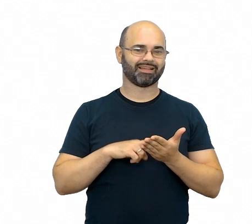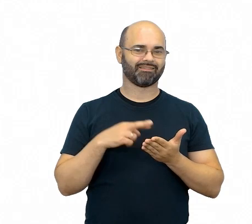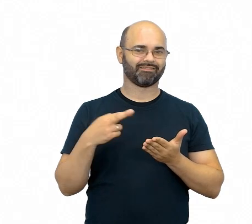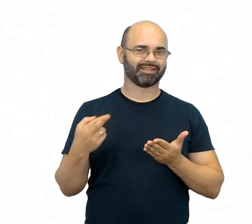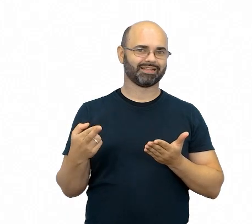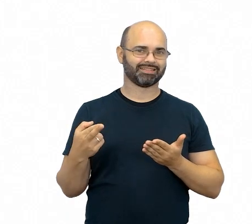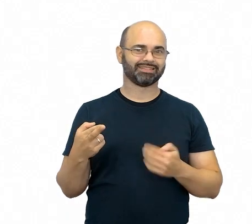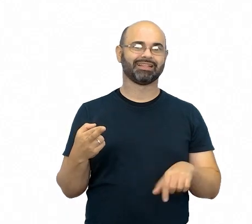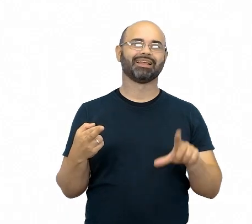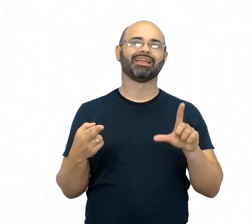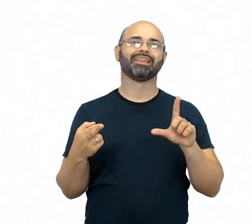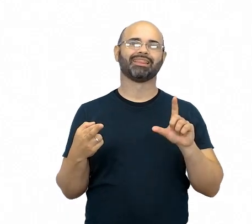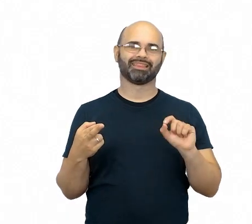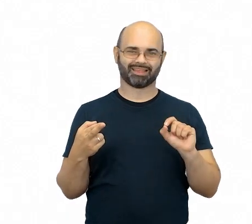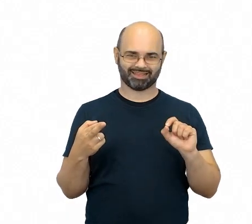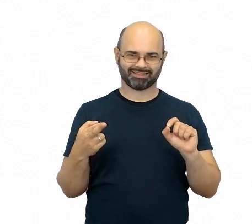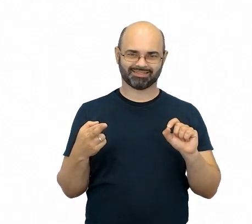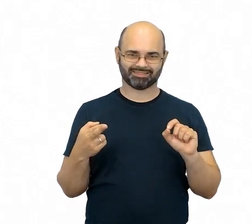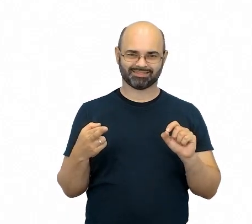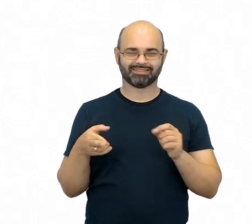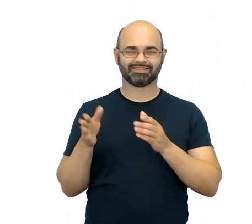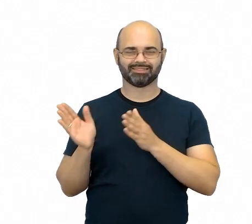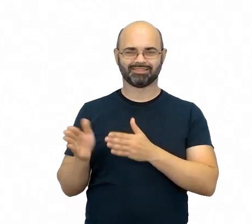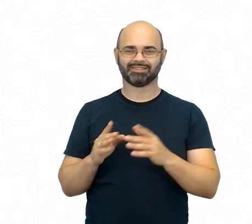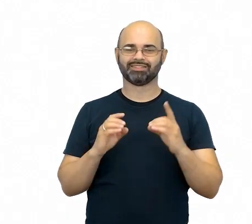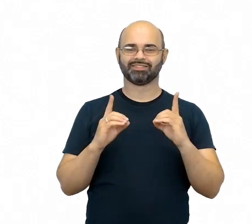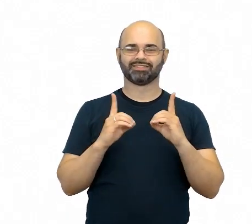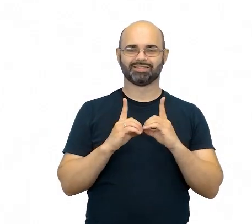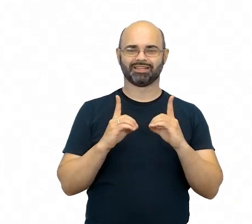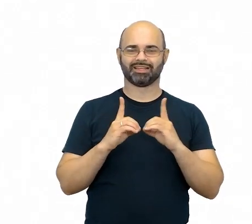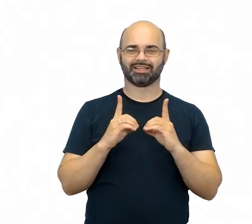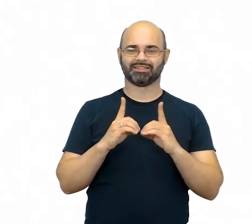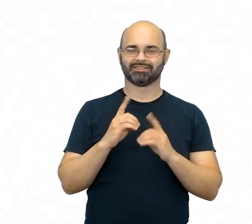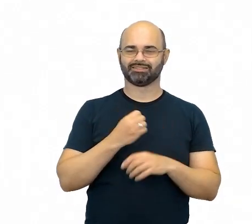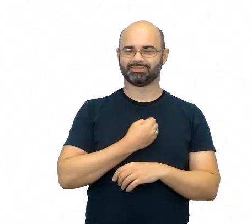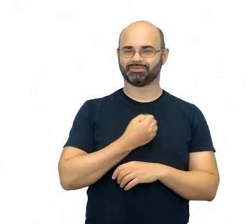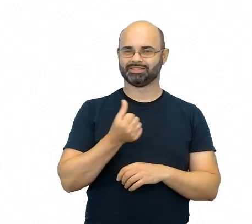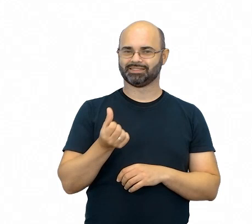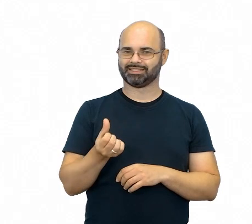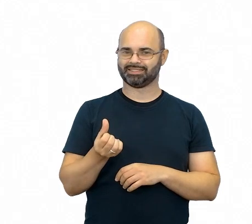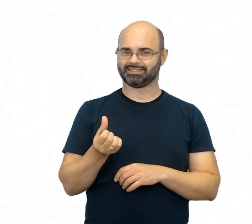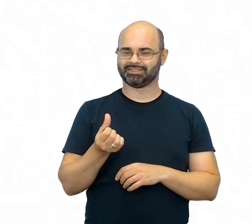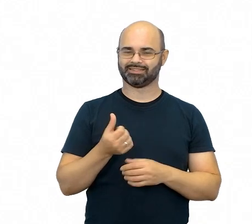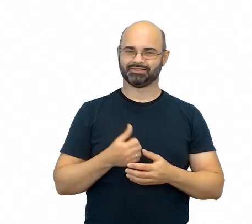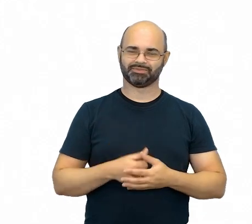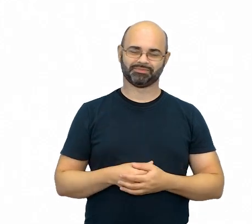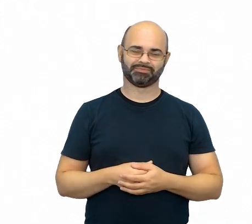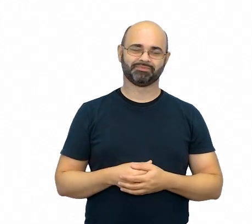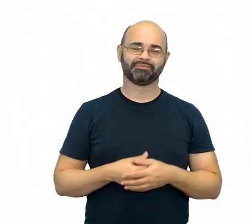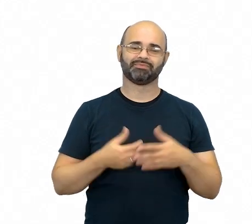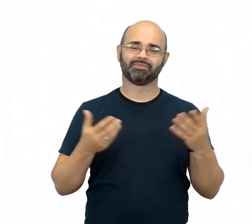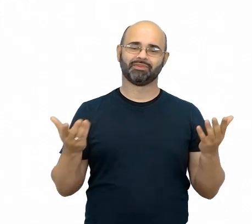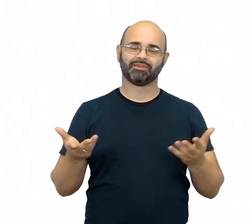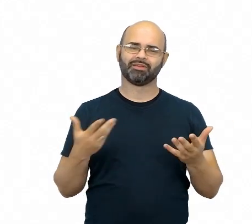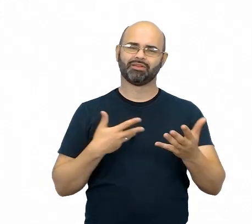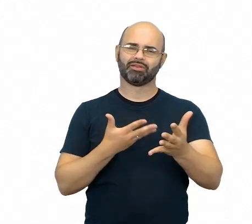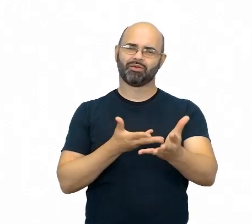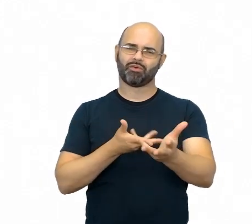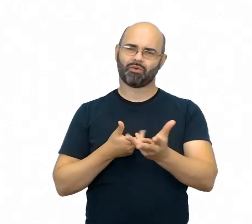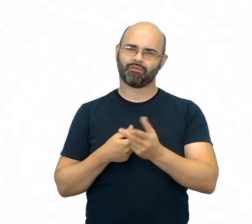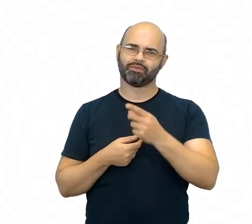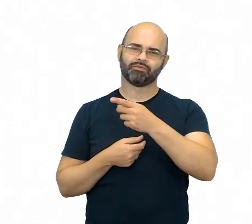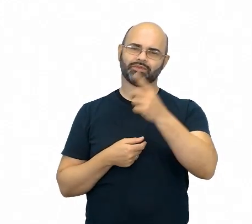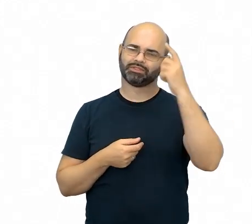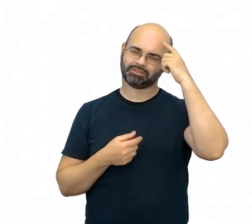aulas que compõem essa sequência didática 6. Então, agora, eu os convido para uma